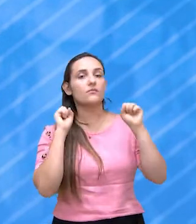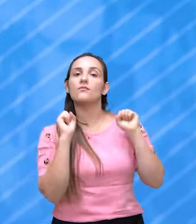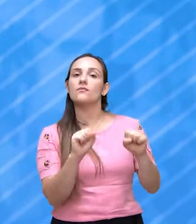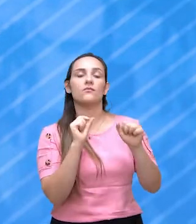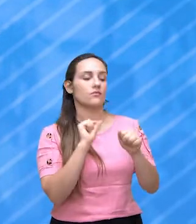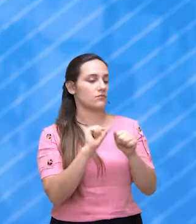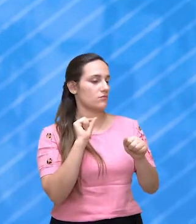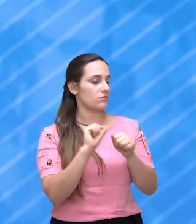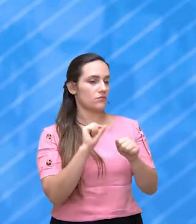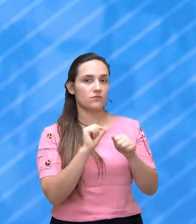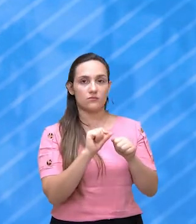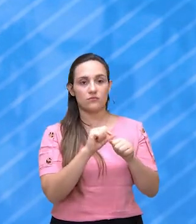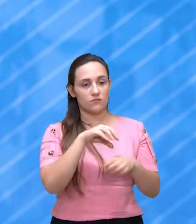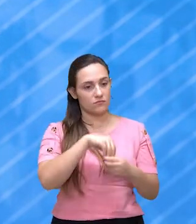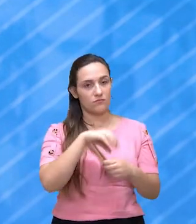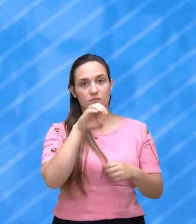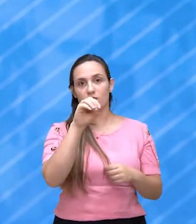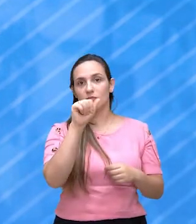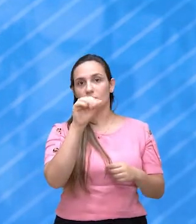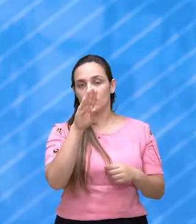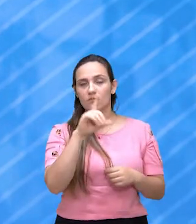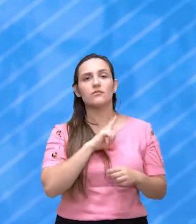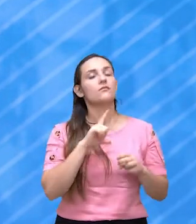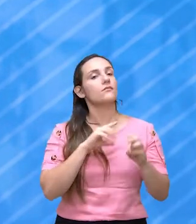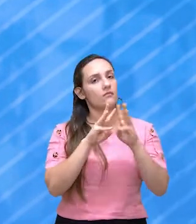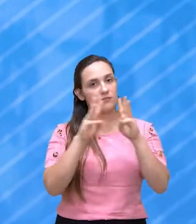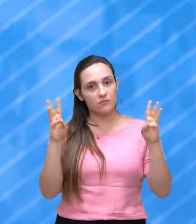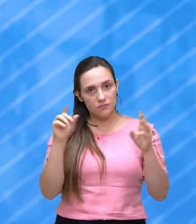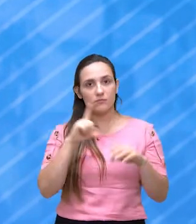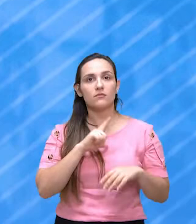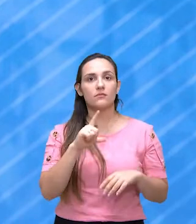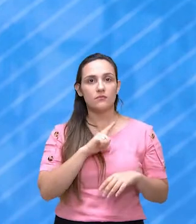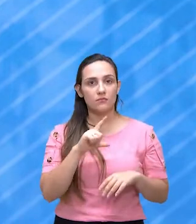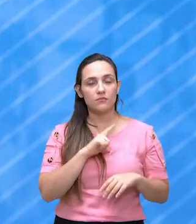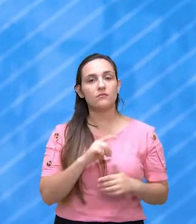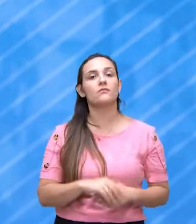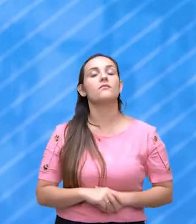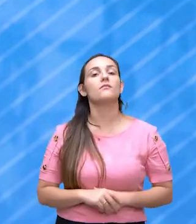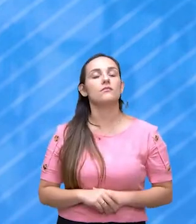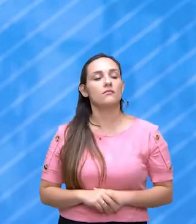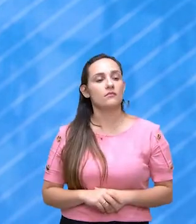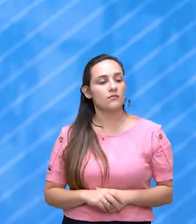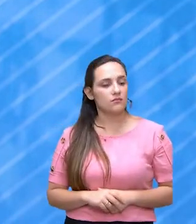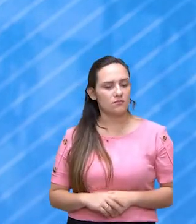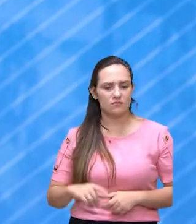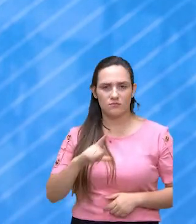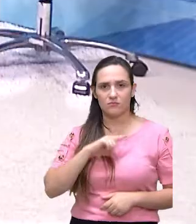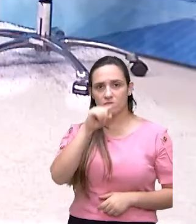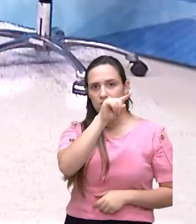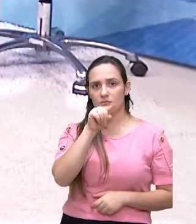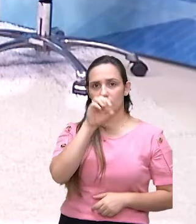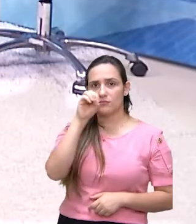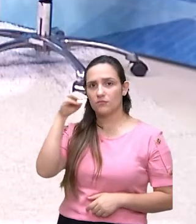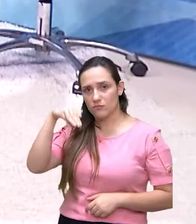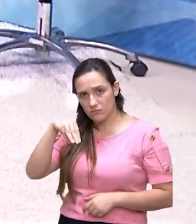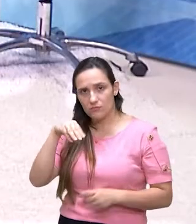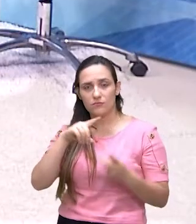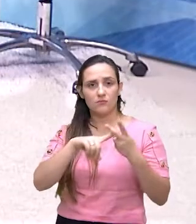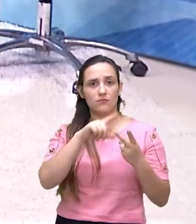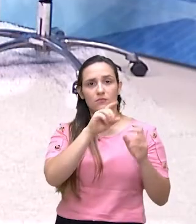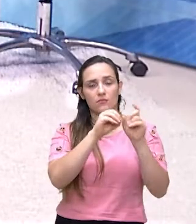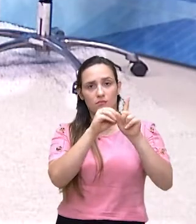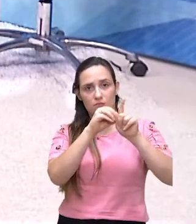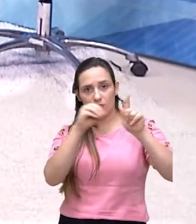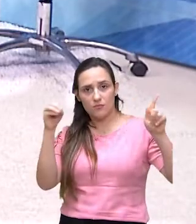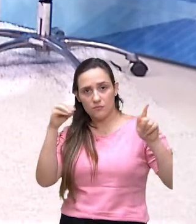distância que podem ser feitos na OAB a gente tem uma plataforma da própria esa da OAB que é o Ingrid né temos um temos o